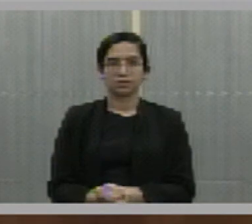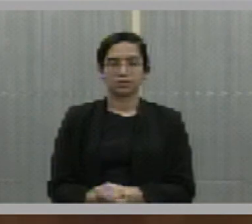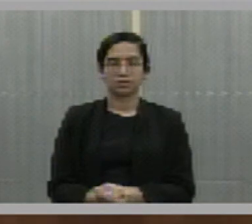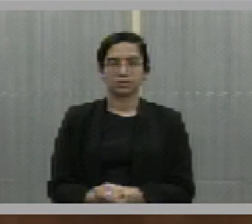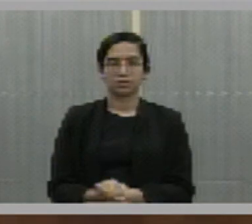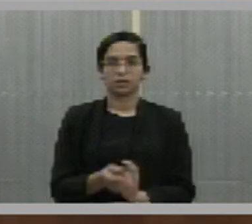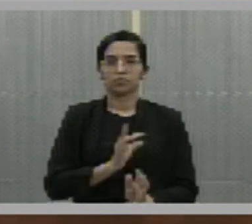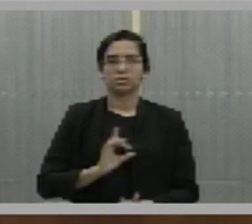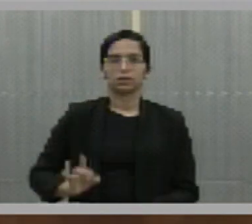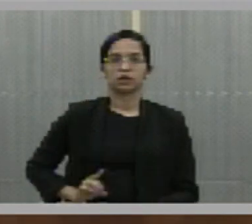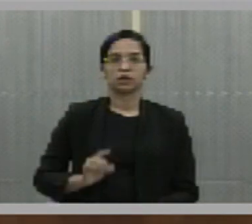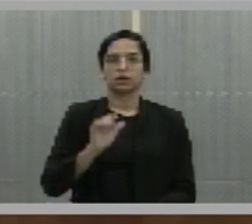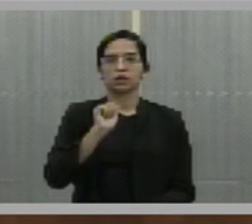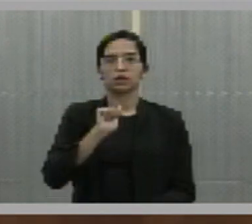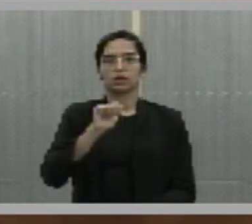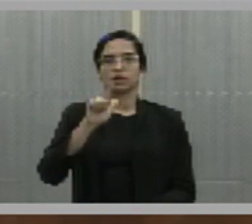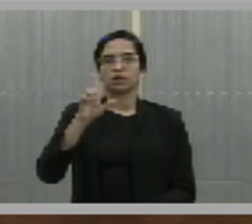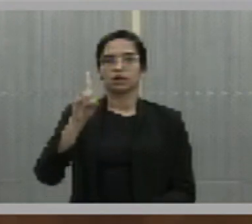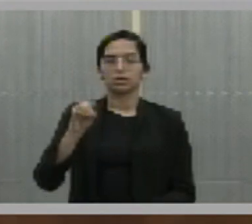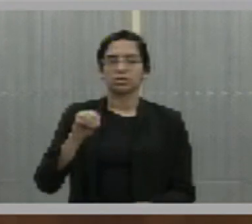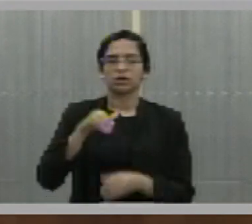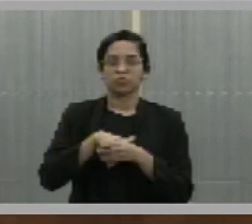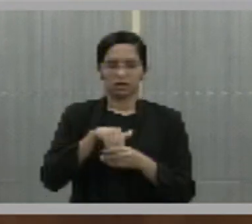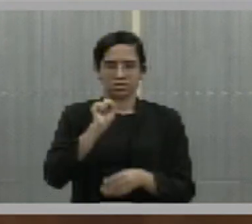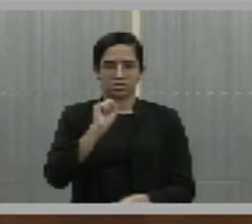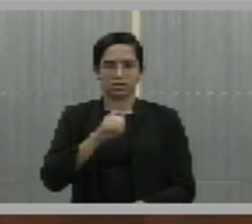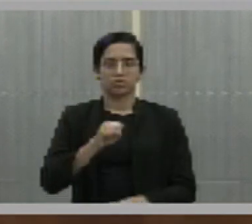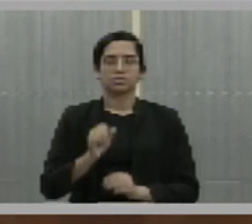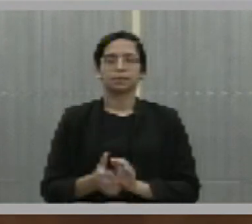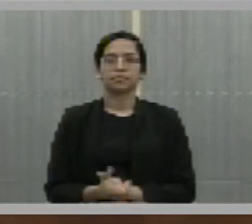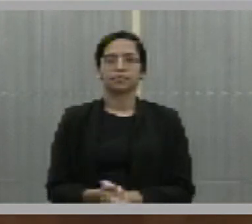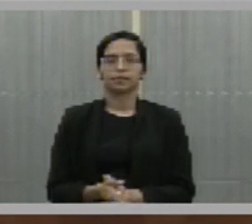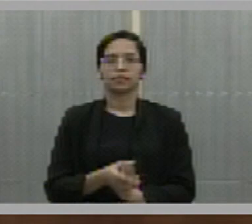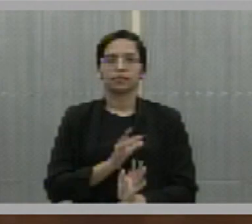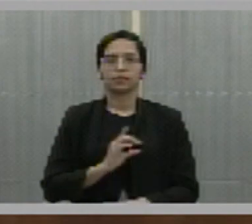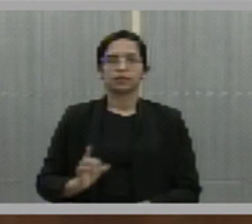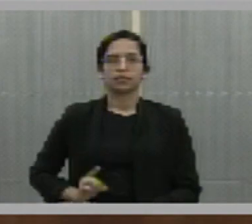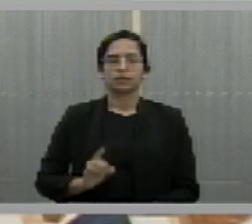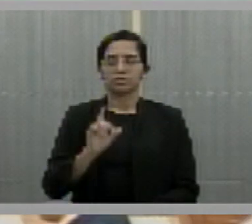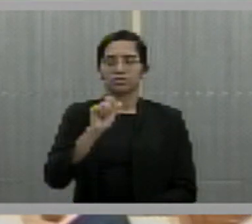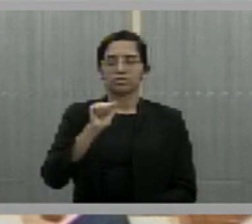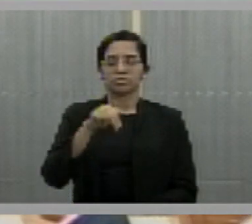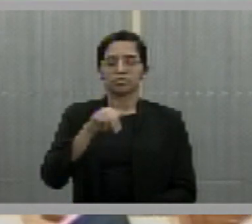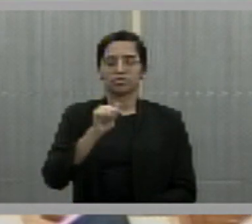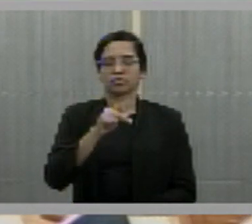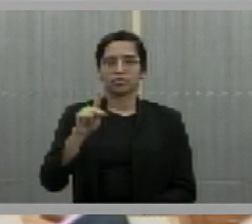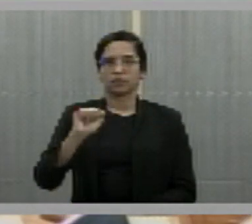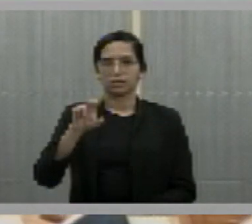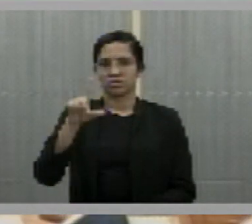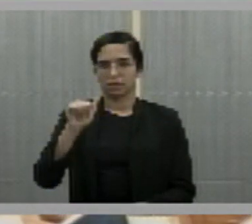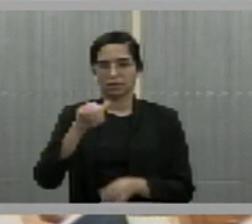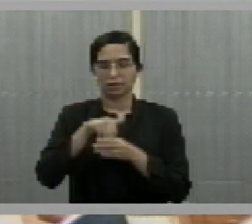Deputado Aldo Gil? Sim. Deputada Ana Paula, como vota? Sim.